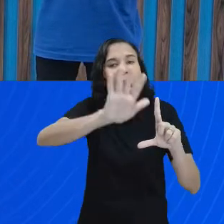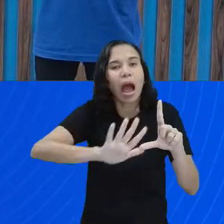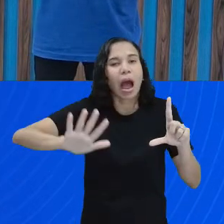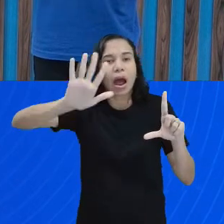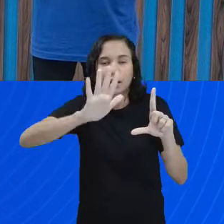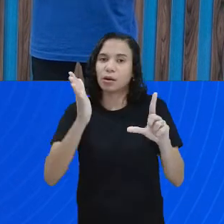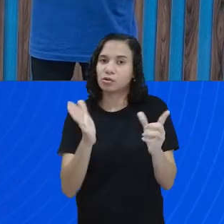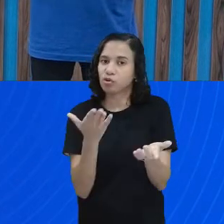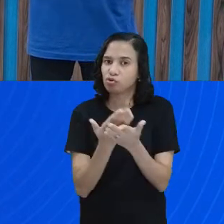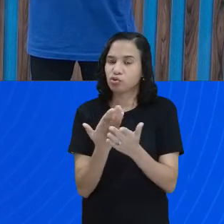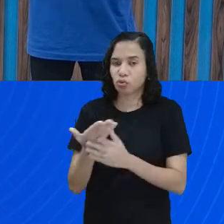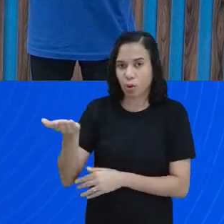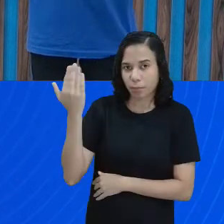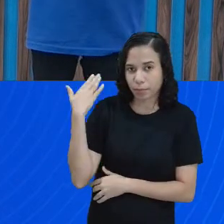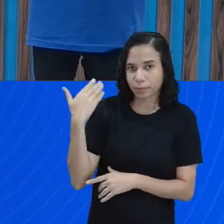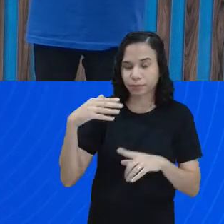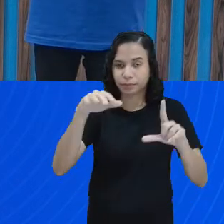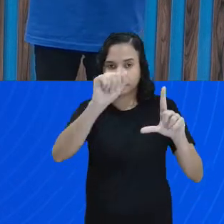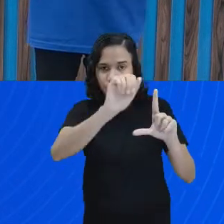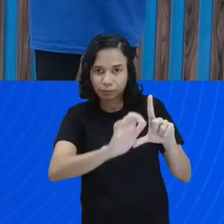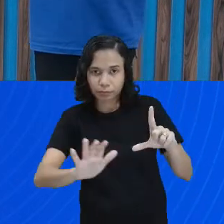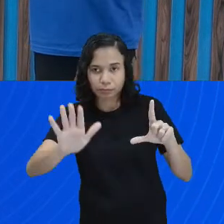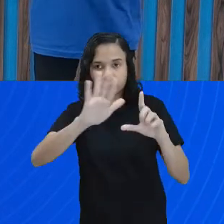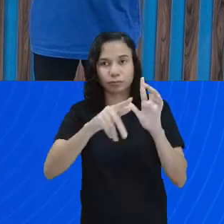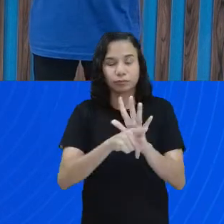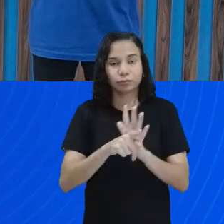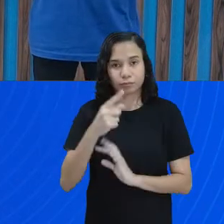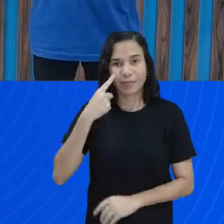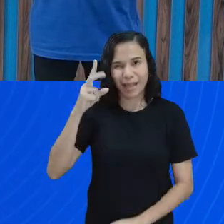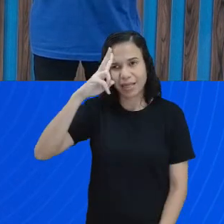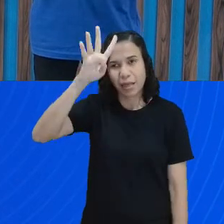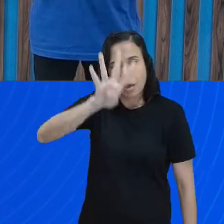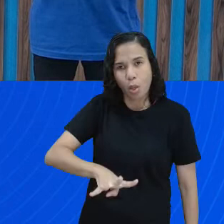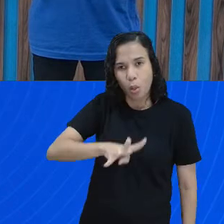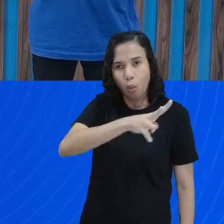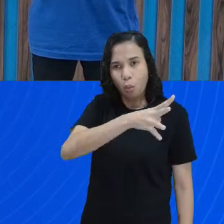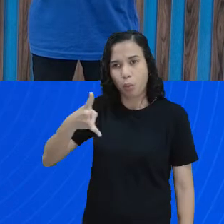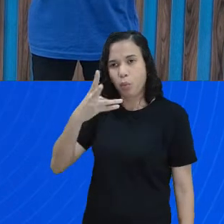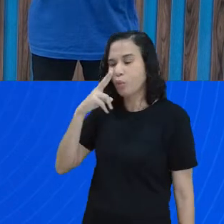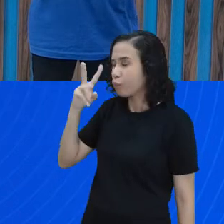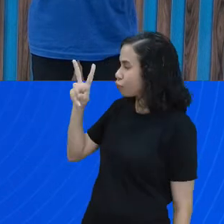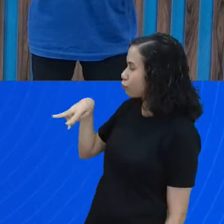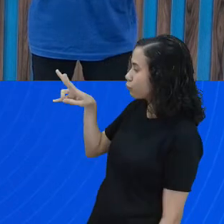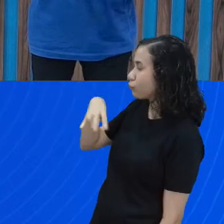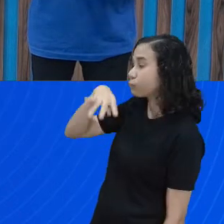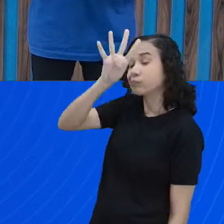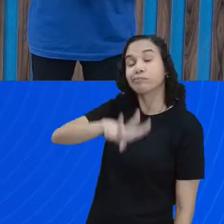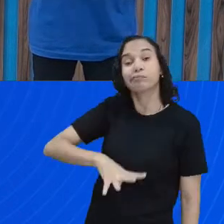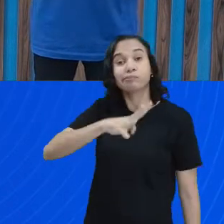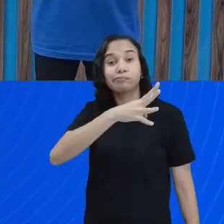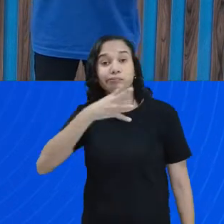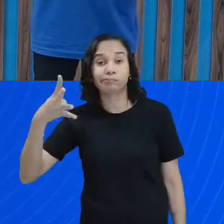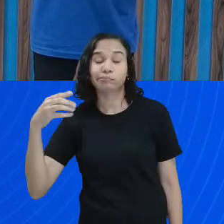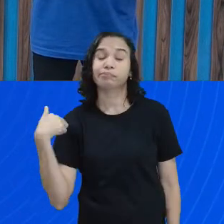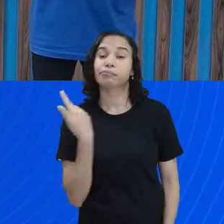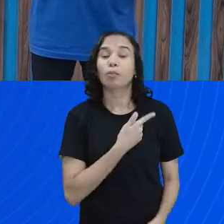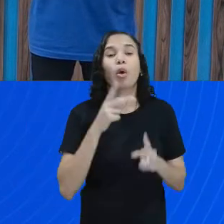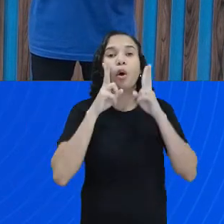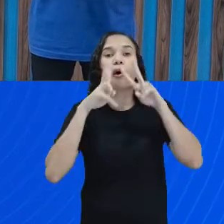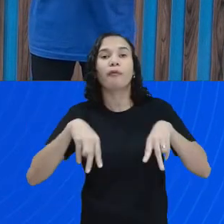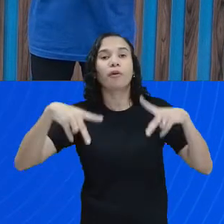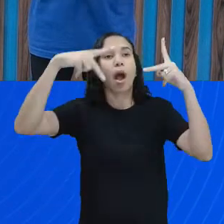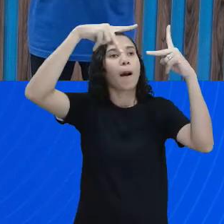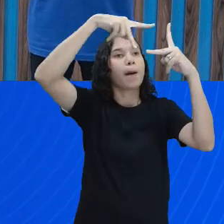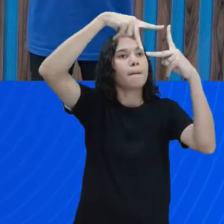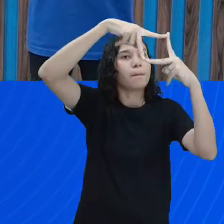trabalhou em aulas anteriores, com uma malha quadriculada, vocês observaram que tem lá cheio de quadradinhos em si, e essa malha